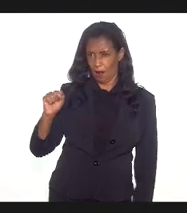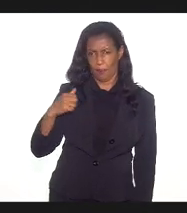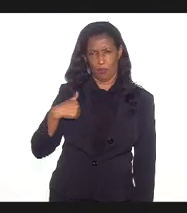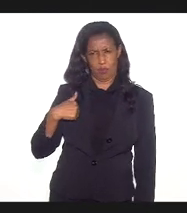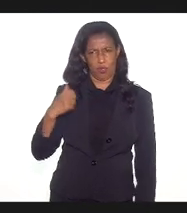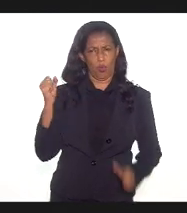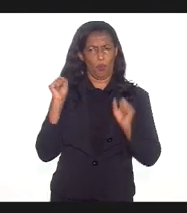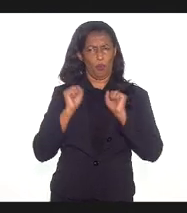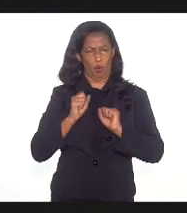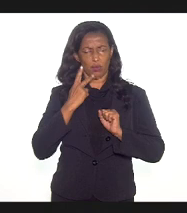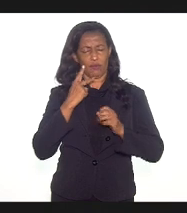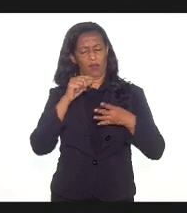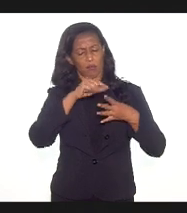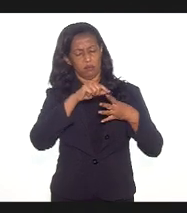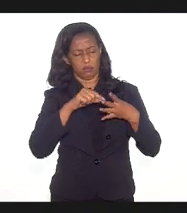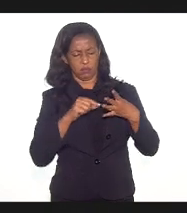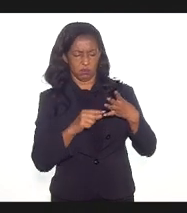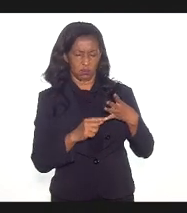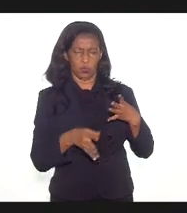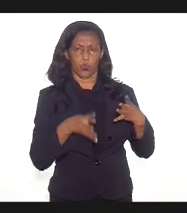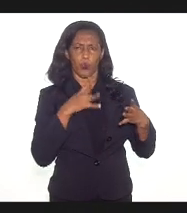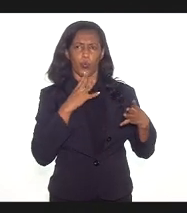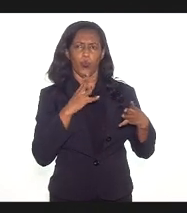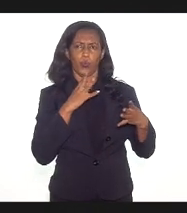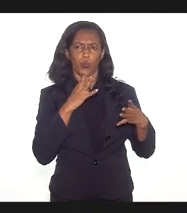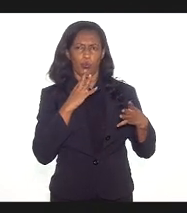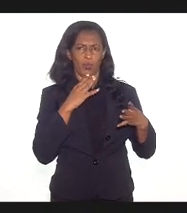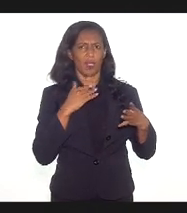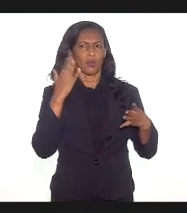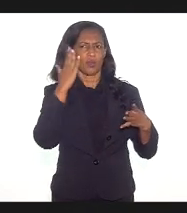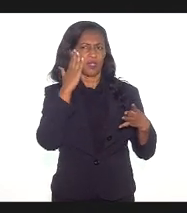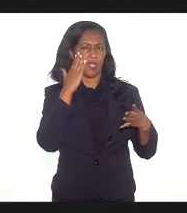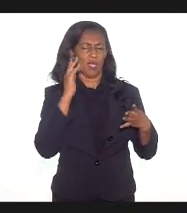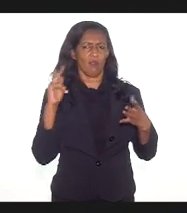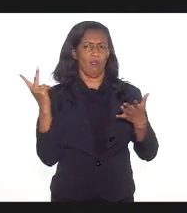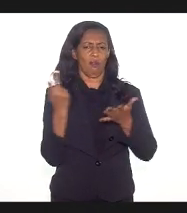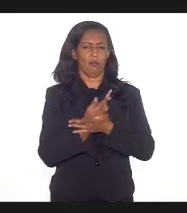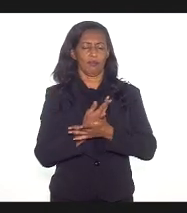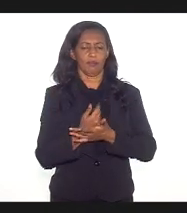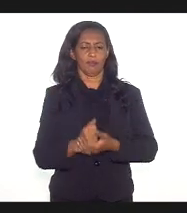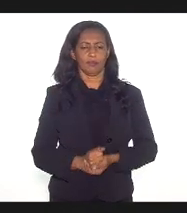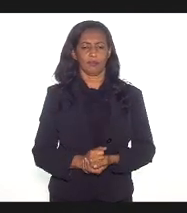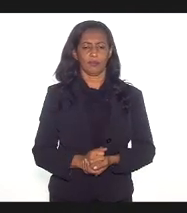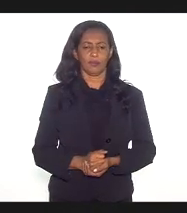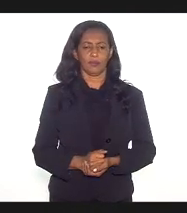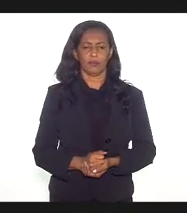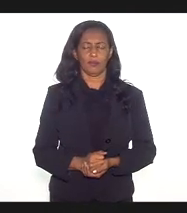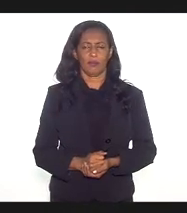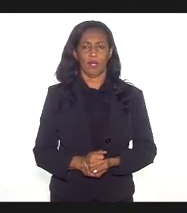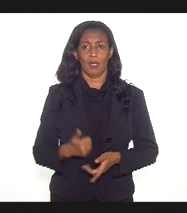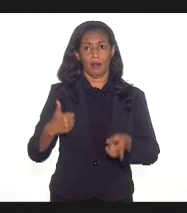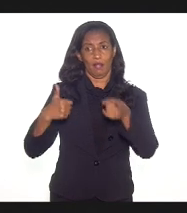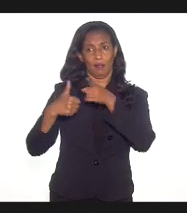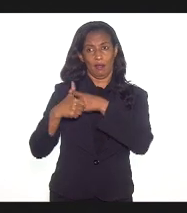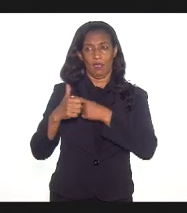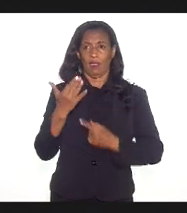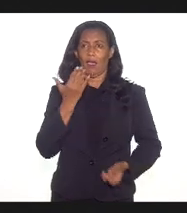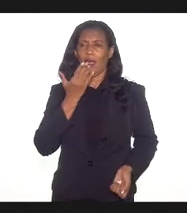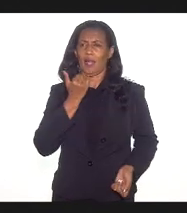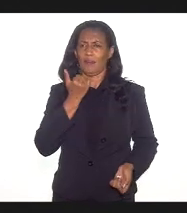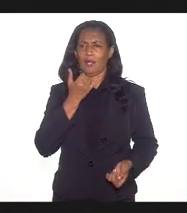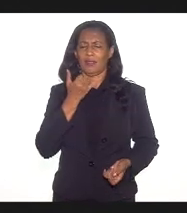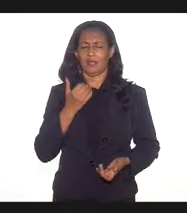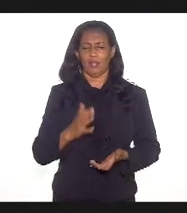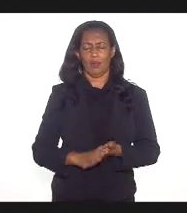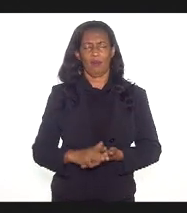desses pontos, tenho total noção do que está acontecendo. a questão da alimentação, né? Que é uma preocupação